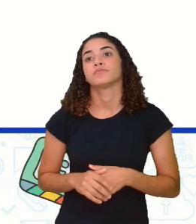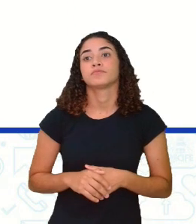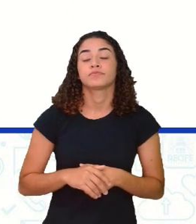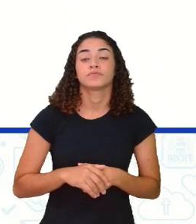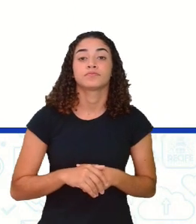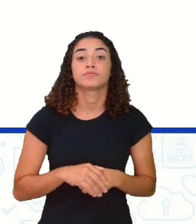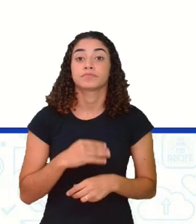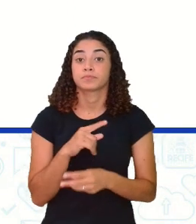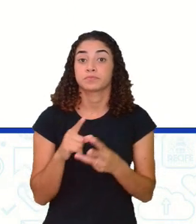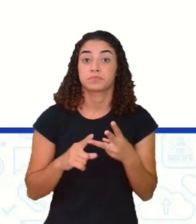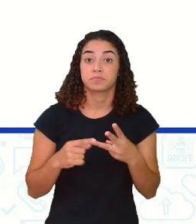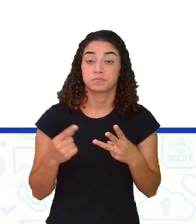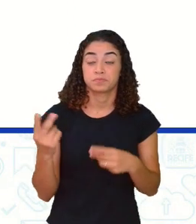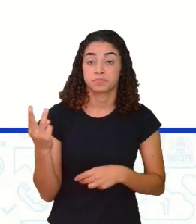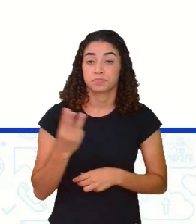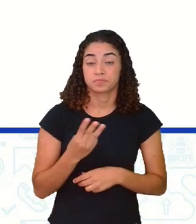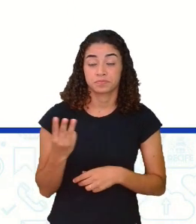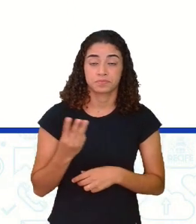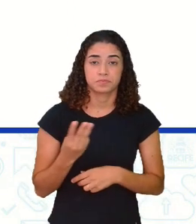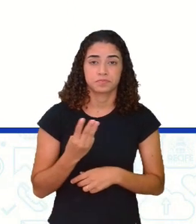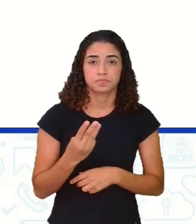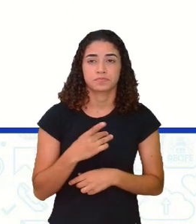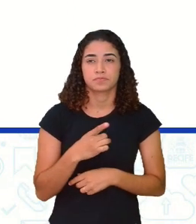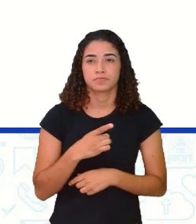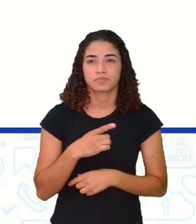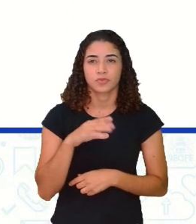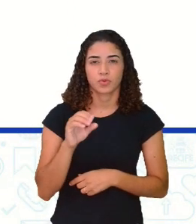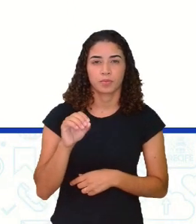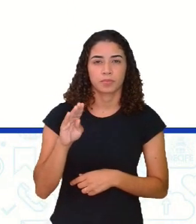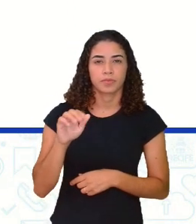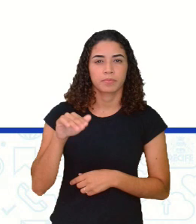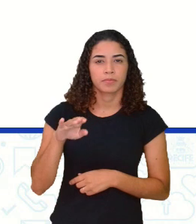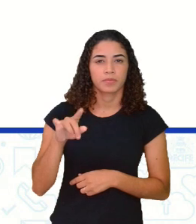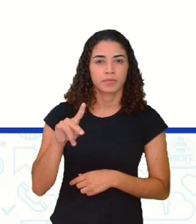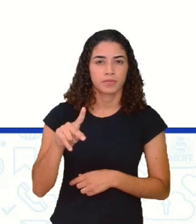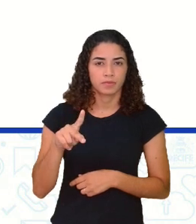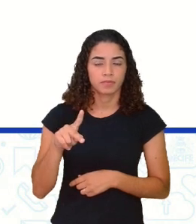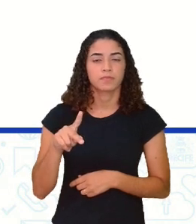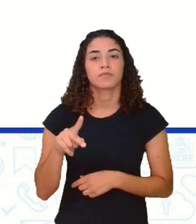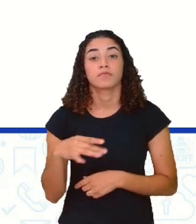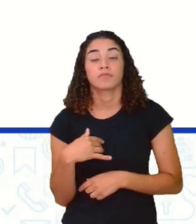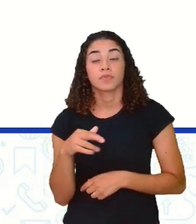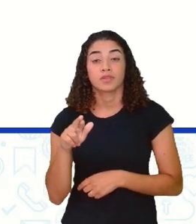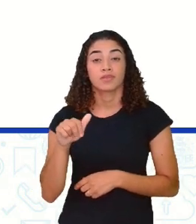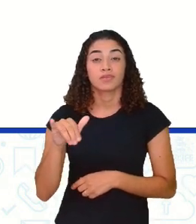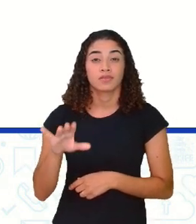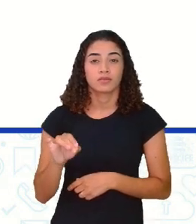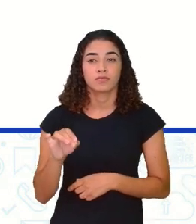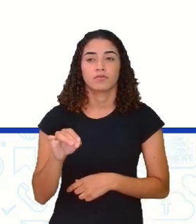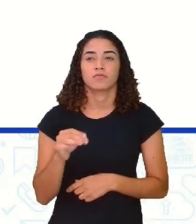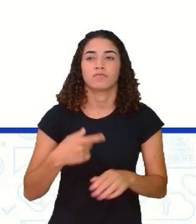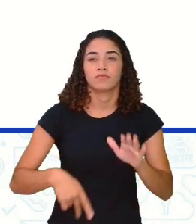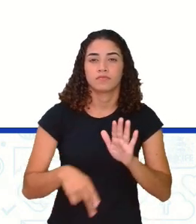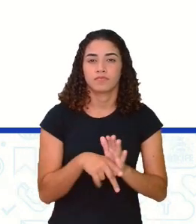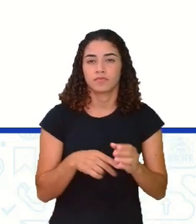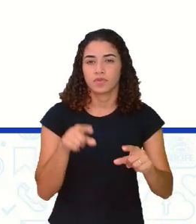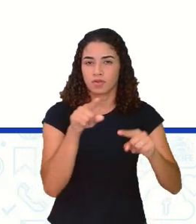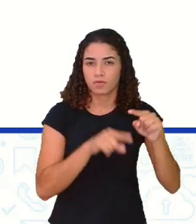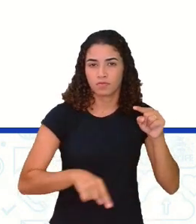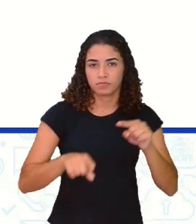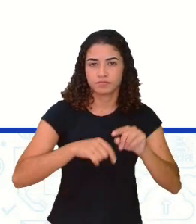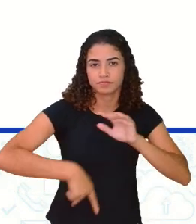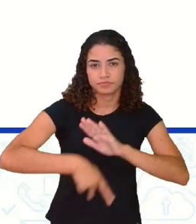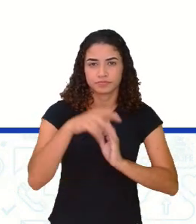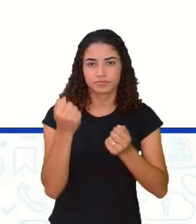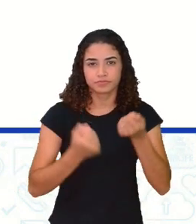Vamos agora à terceira. Uma da OBMEP. O raio das rodas de um automóvel